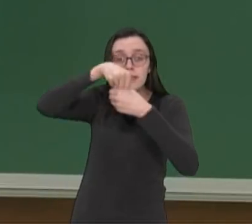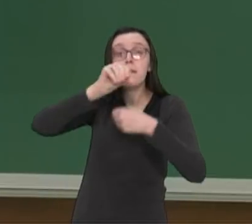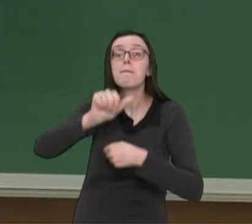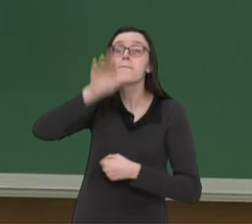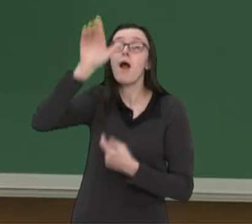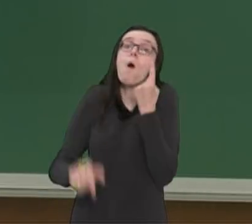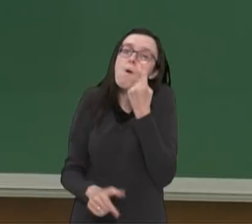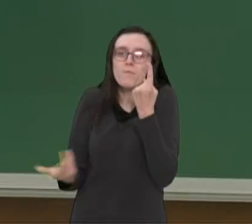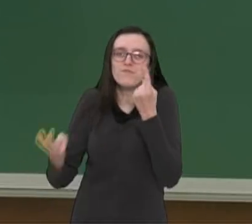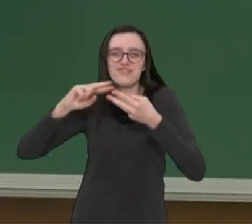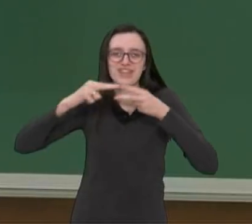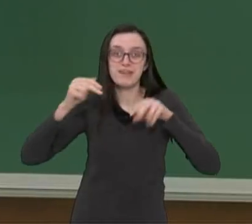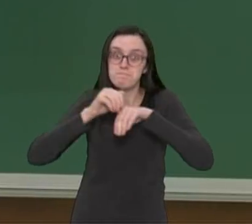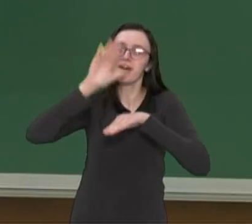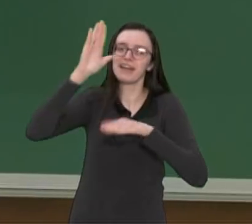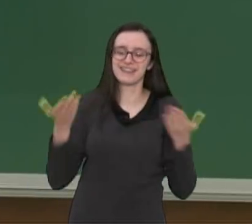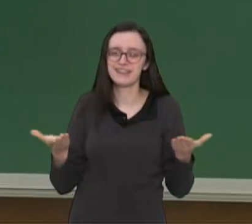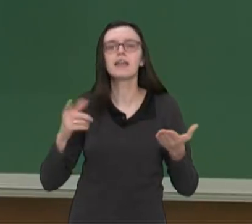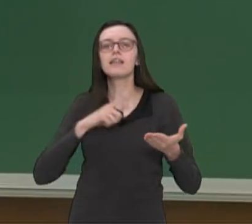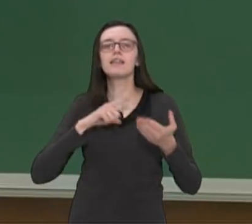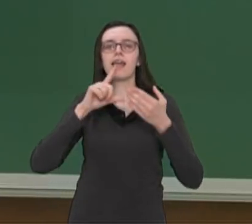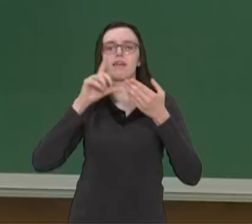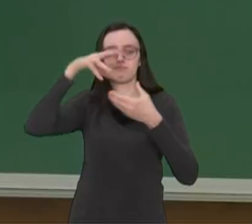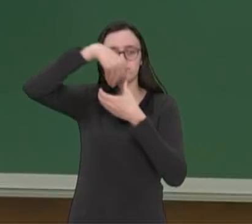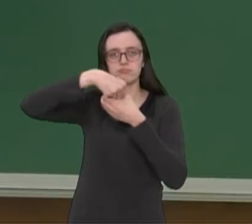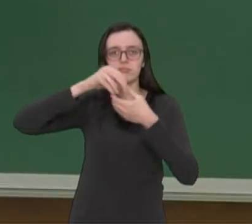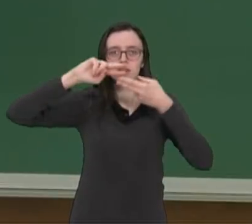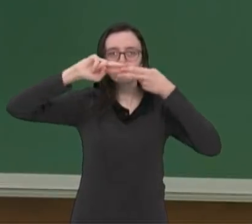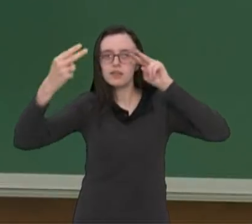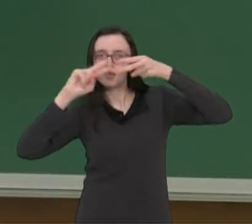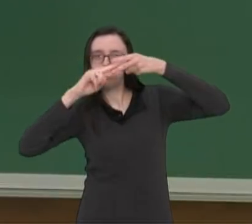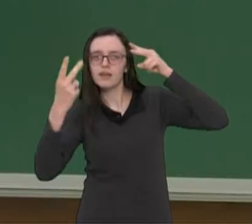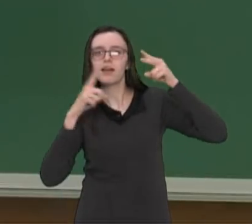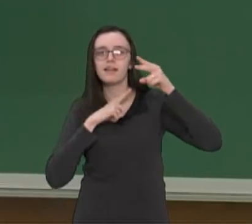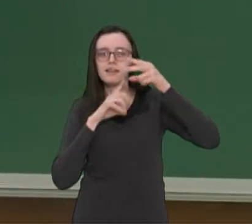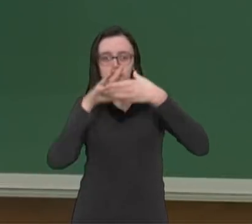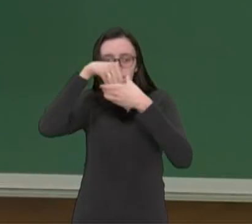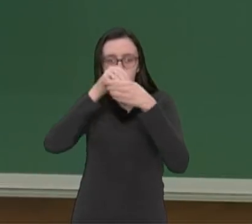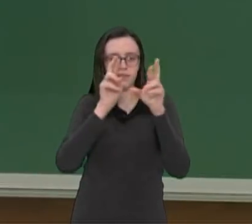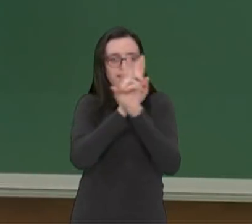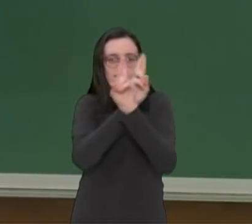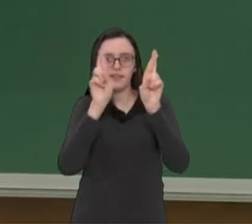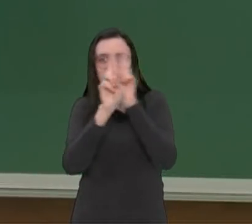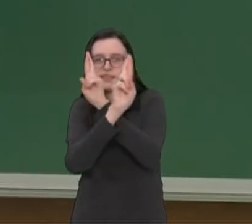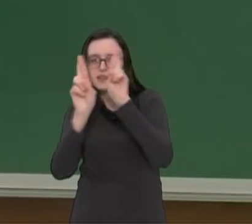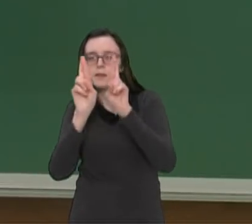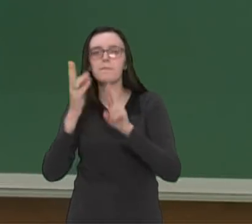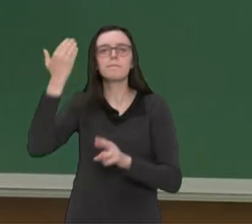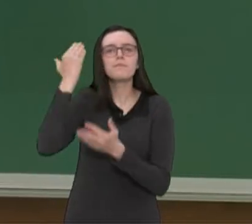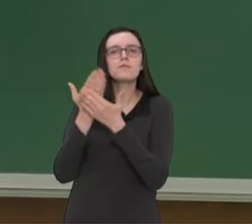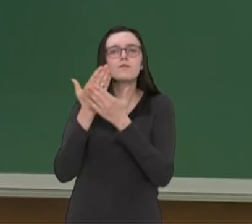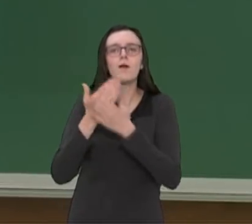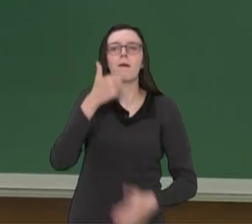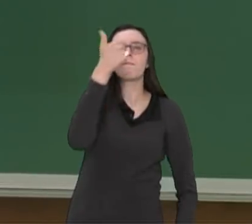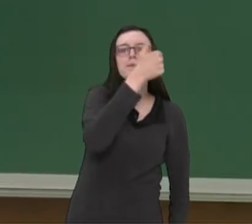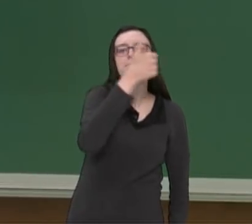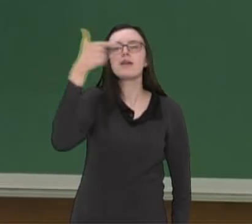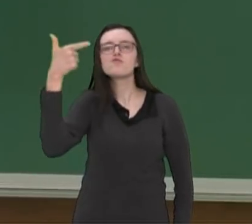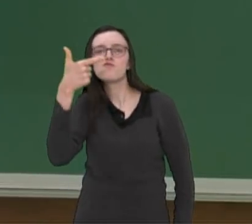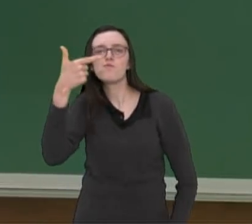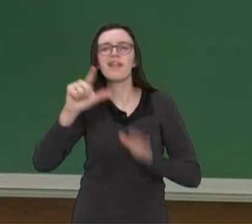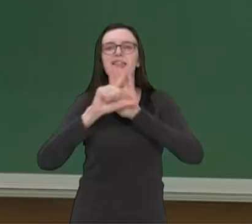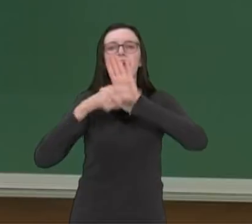Então, a gente tem vários genes que estão ligados, certo? Então, quando a gente estudava lá primeira e segunda lei de Mendel, a gente estava falando